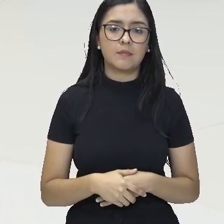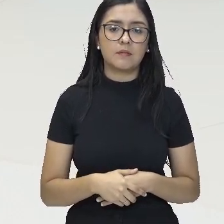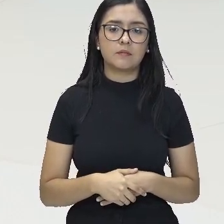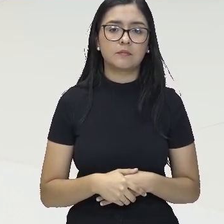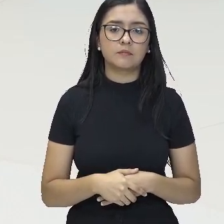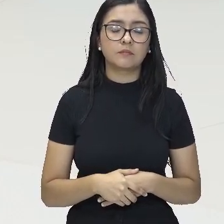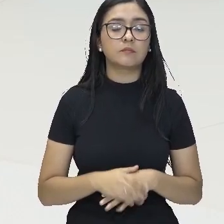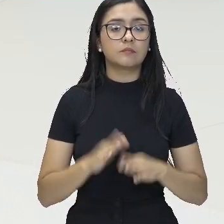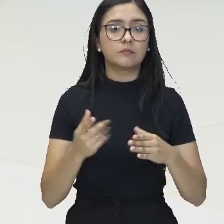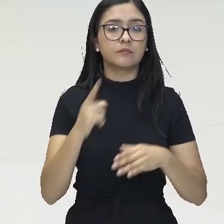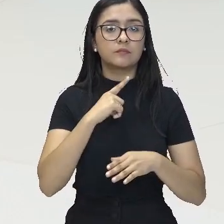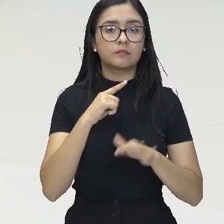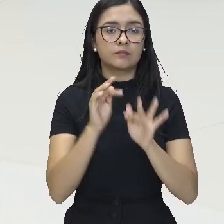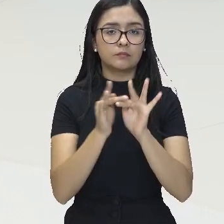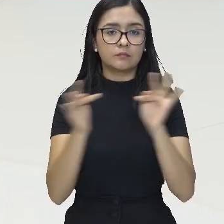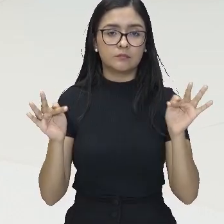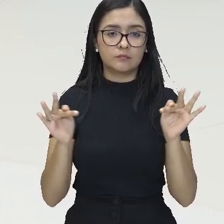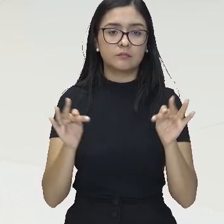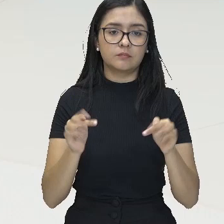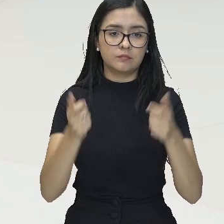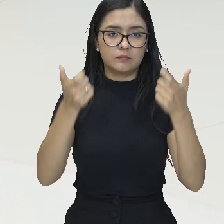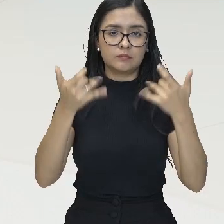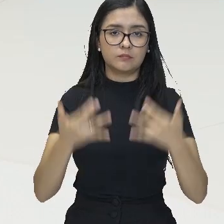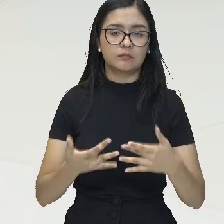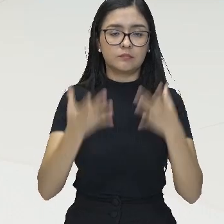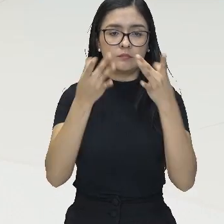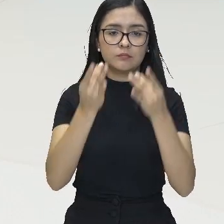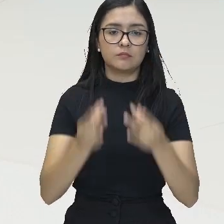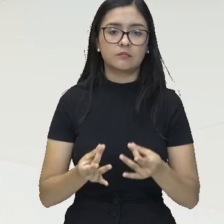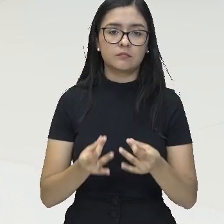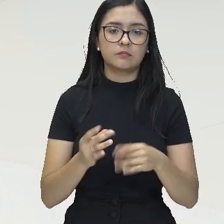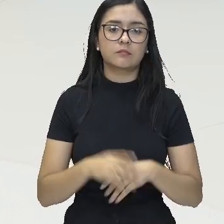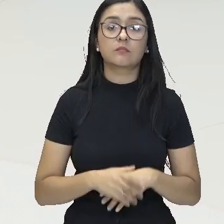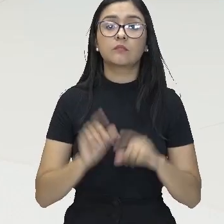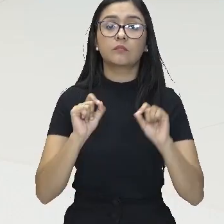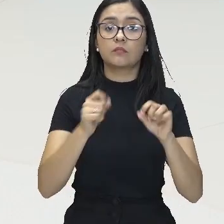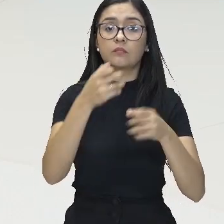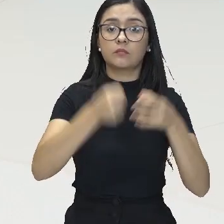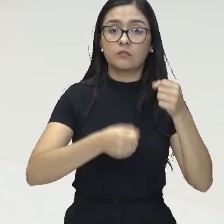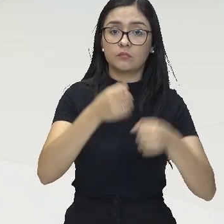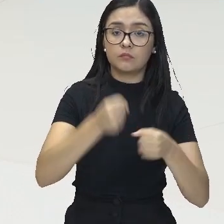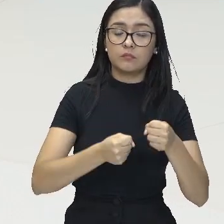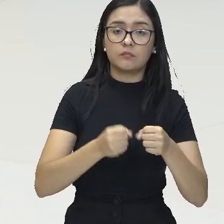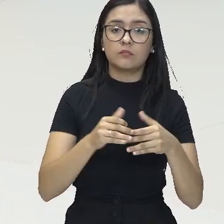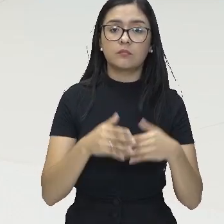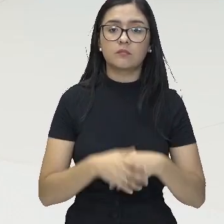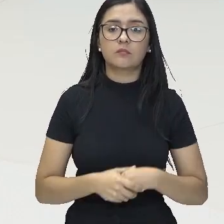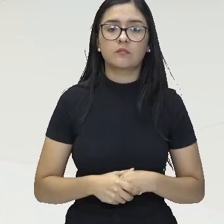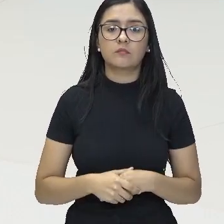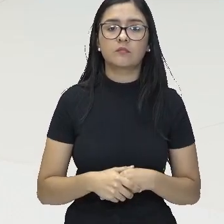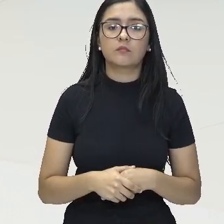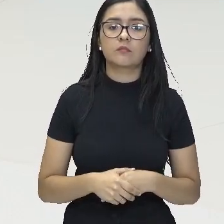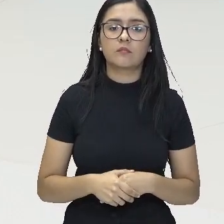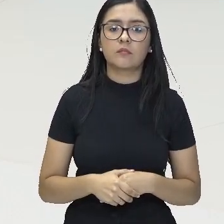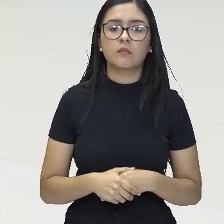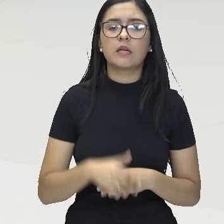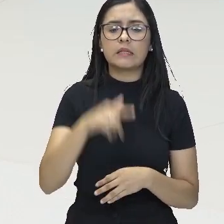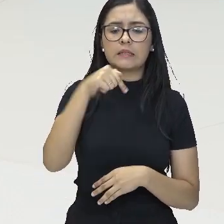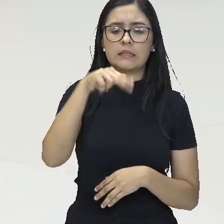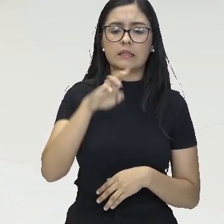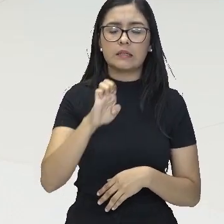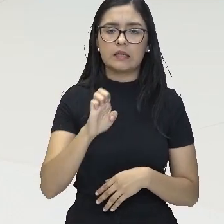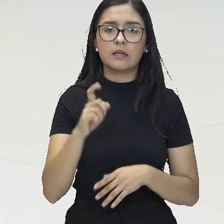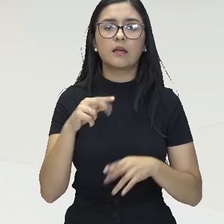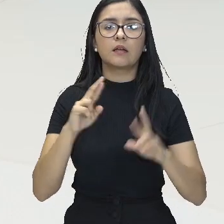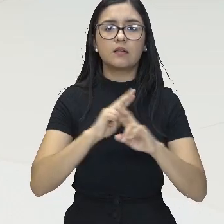sendo mencionado anteriormente. Que é branco, ou que, quando a gente fala o que, né, a gente já dá a ideia que está